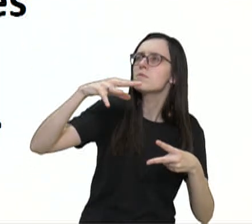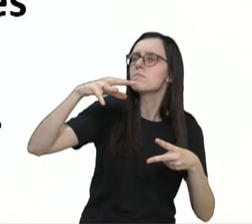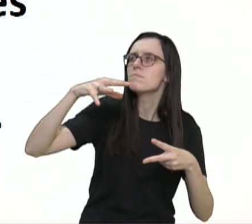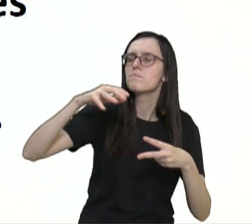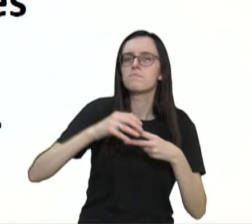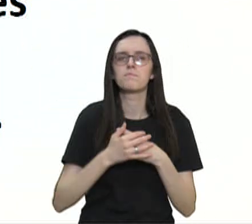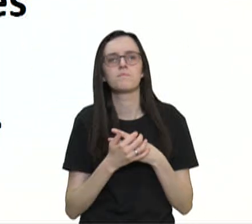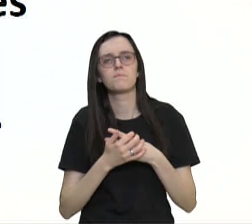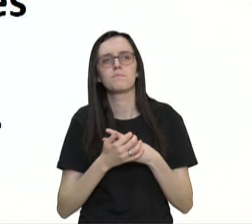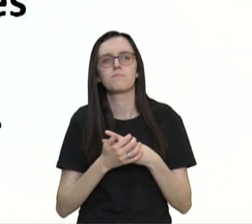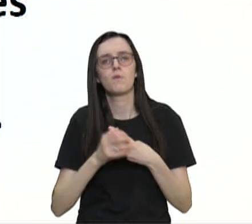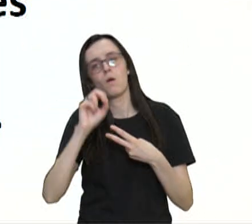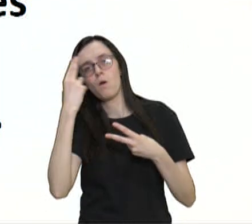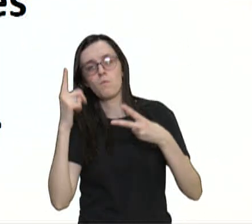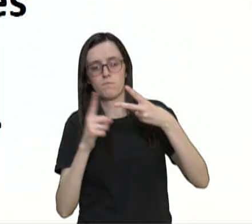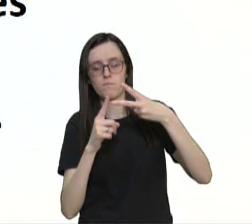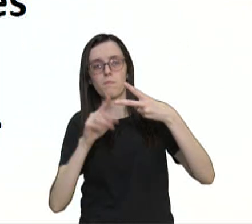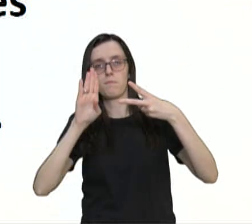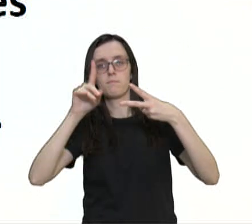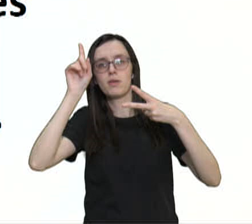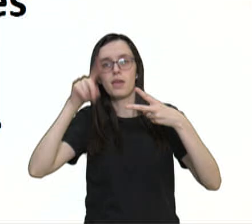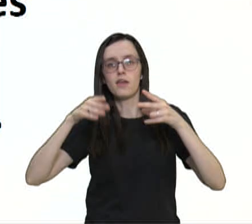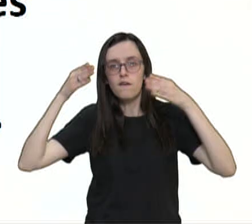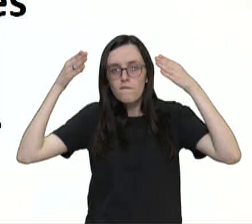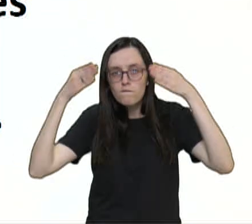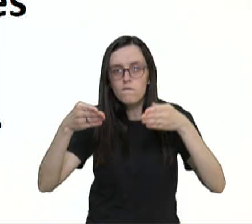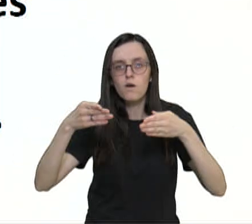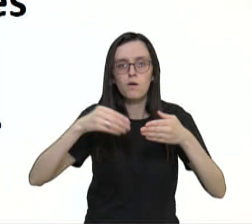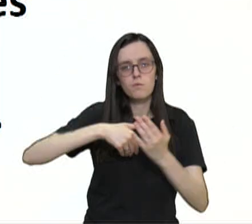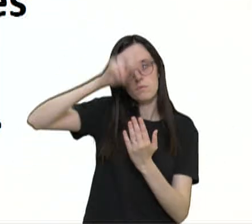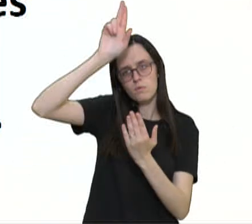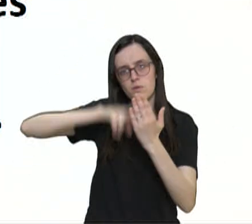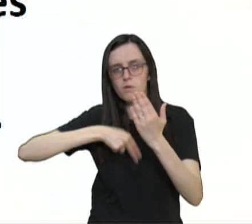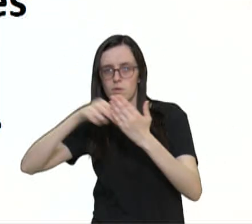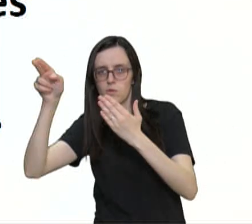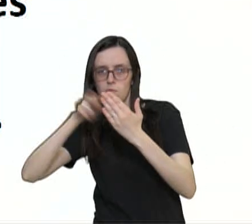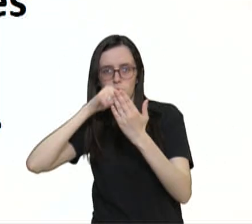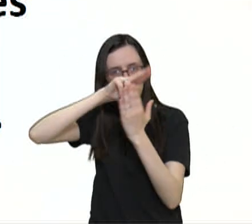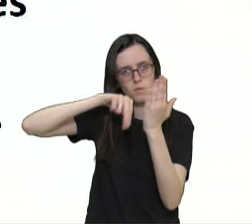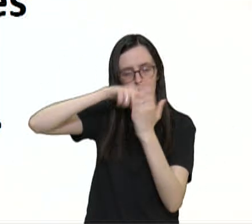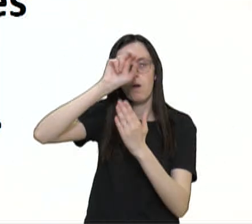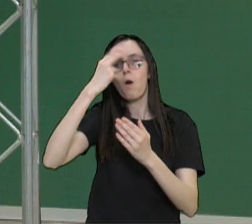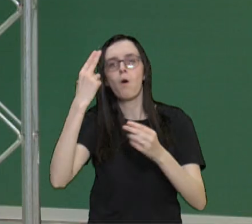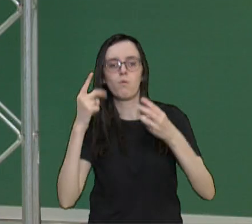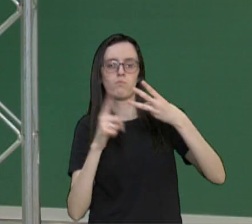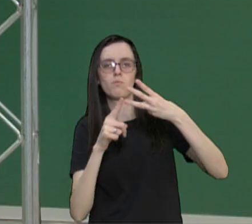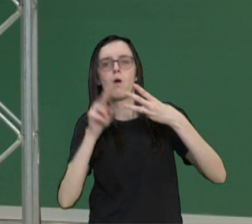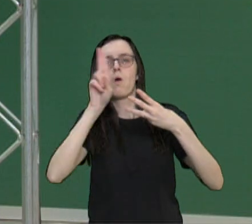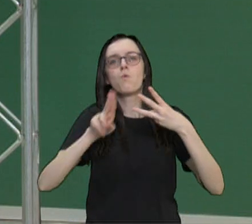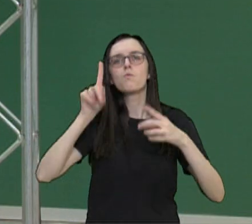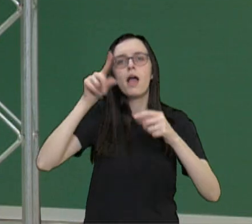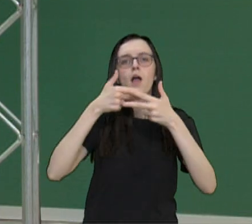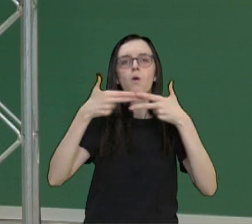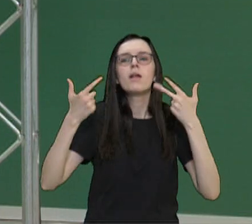cores dissociadas diretamente na tela. Ou pintar com pigmentos naturais.